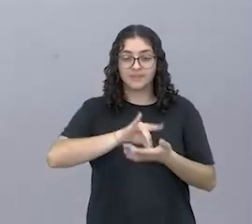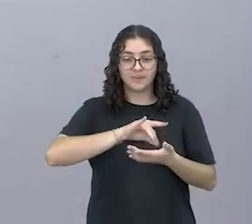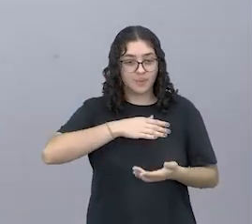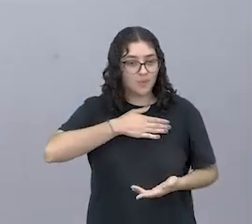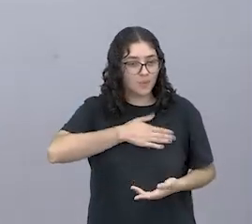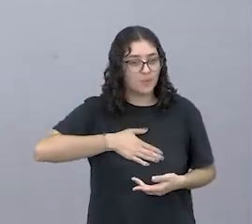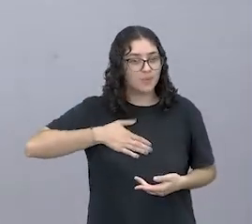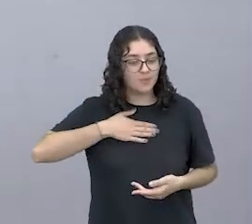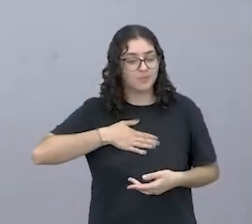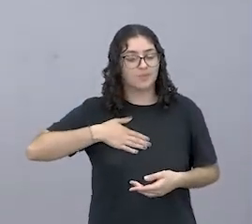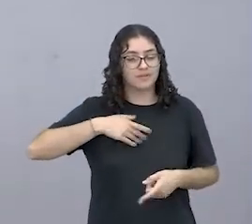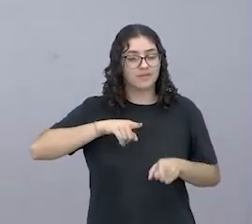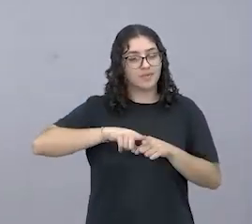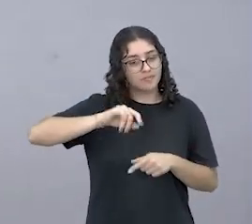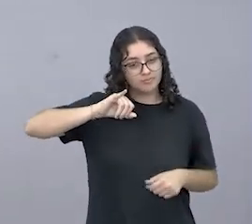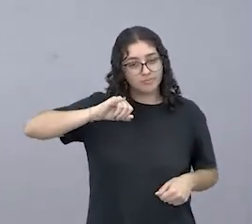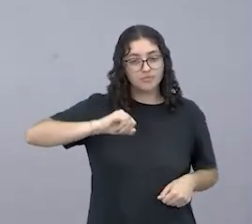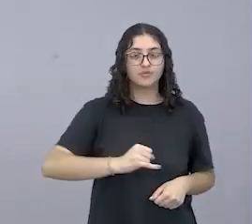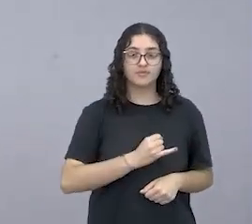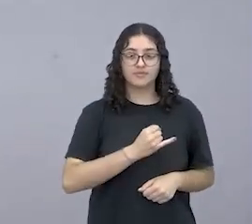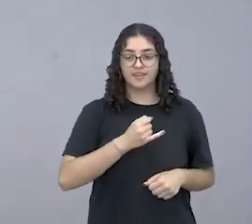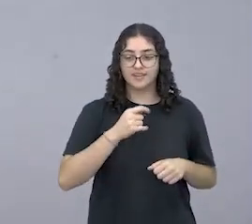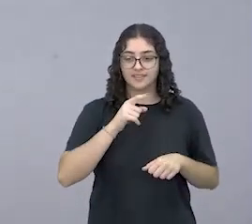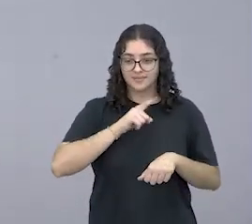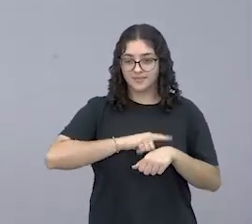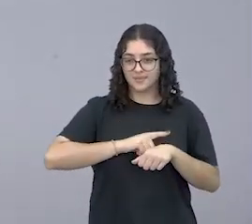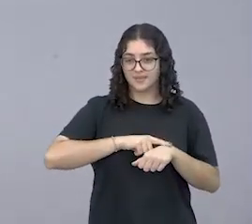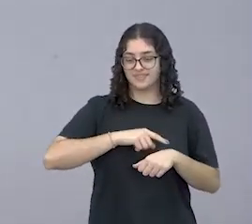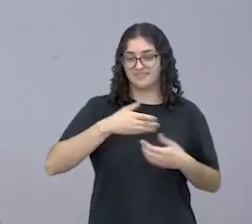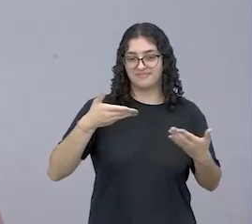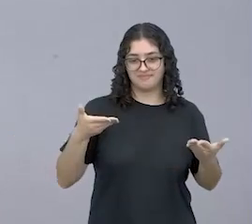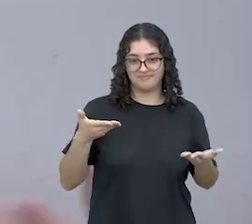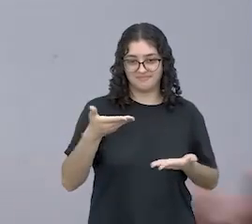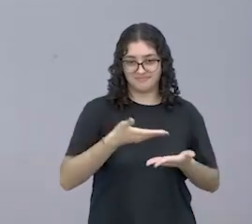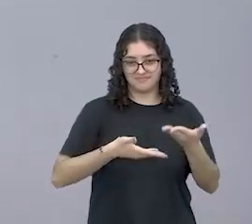gostando, né? Estejam aproveitando aí esses momentos,